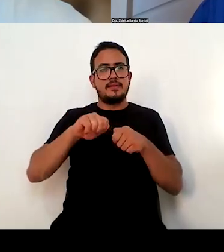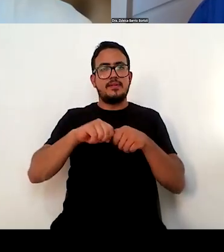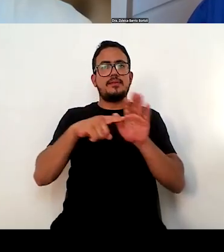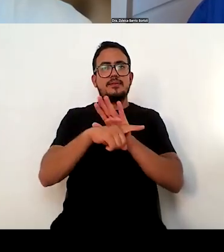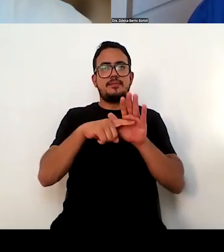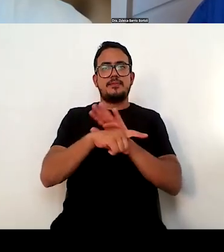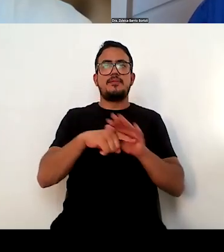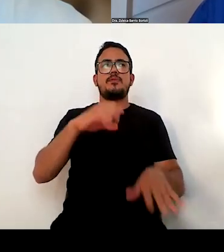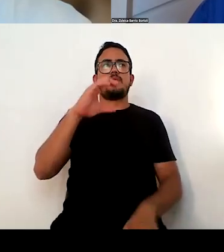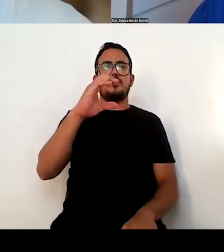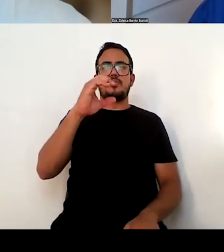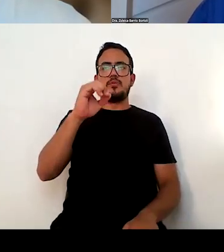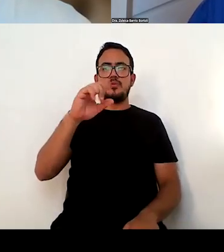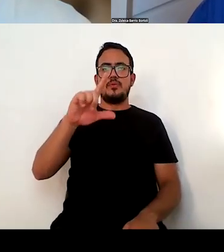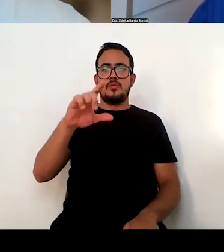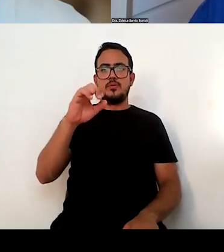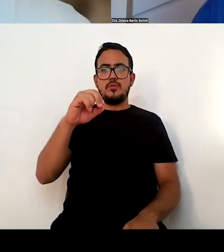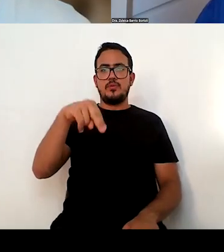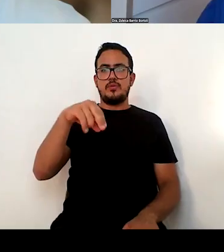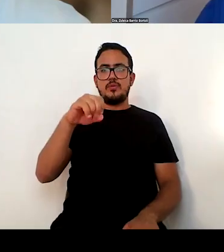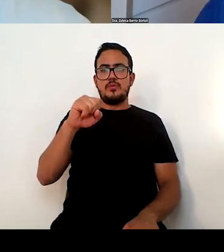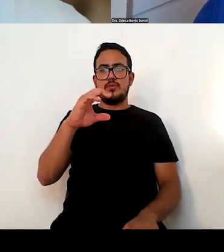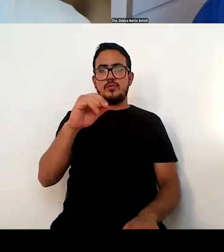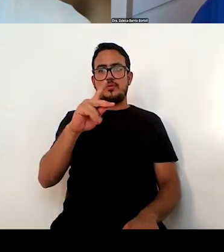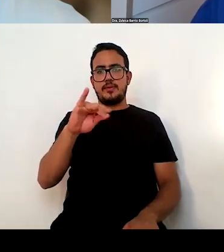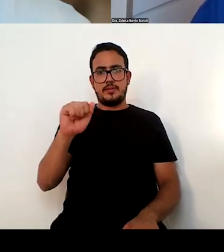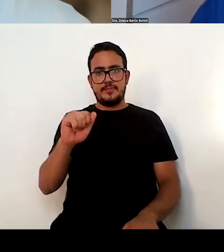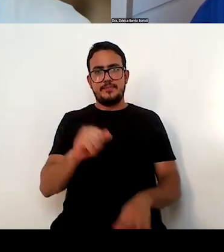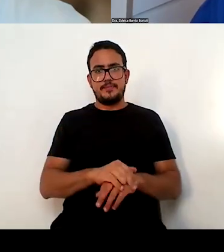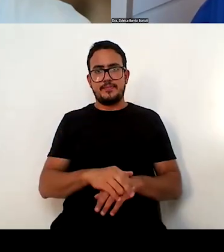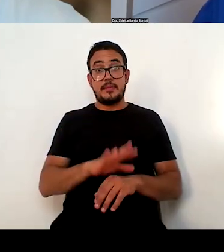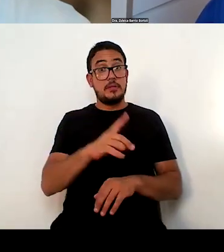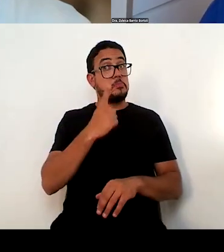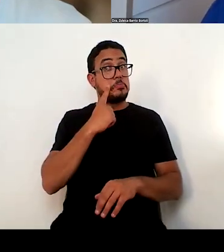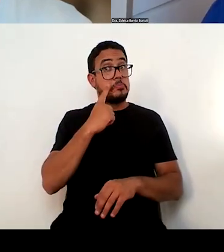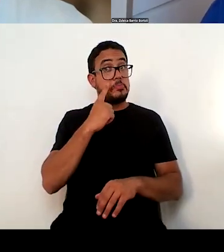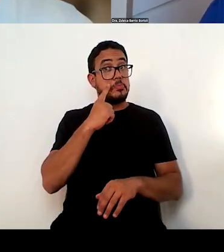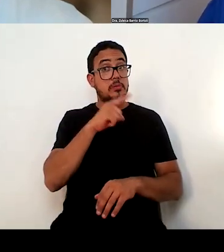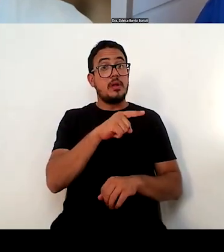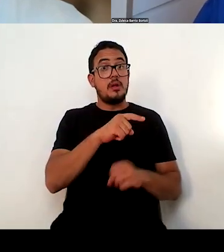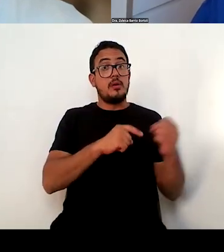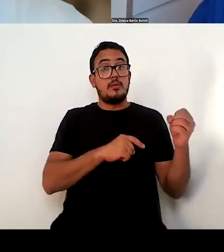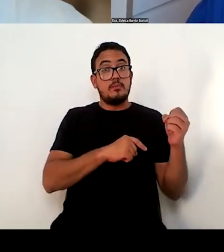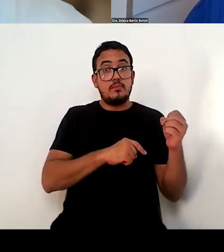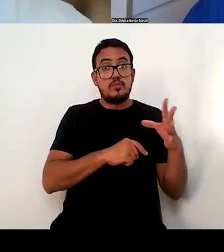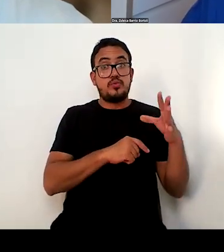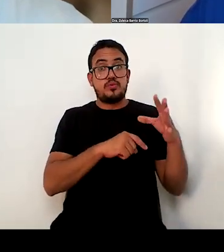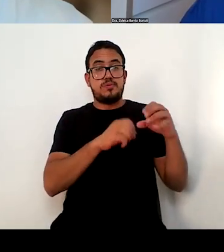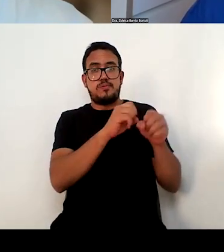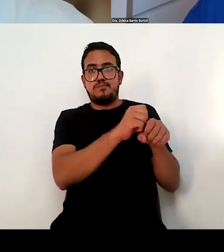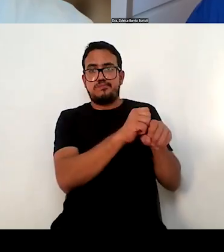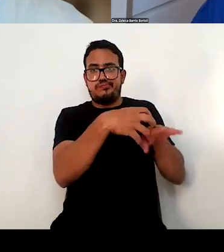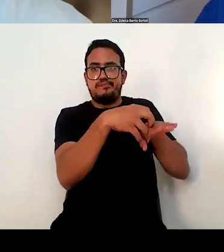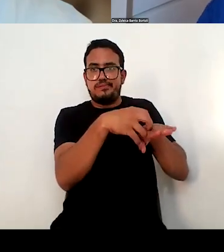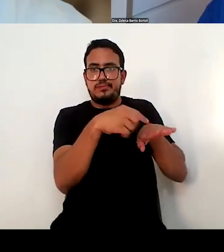não depende do tipo do pólipo, tá? Então, também não é nenhum desespero e você não precisa fazer colonoscopia todo ano, tá? Então, se você tiver um